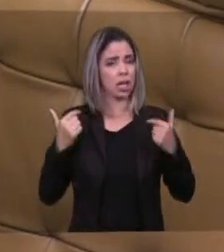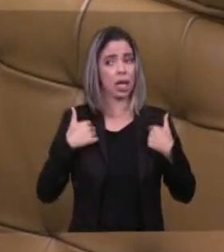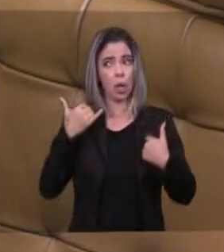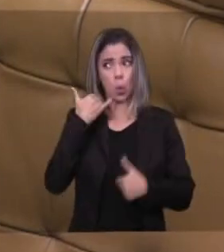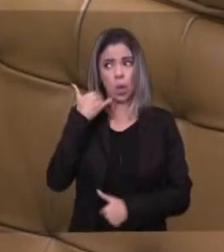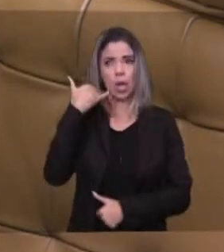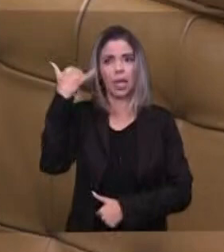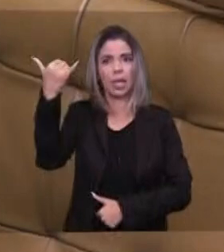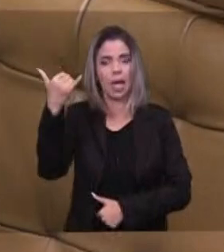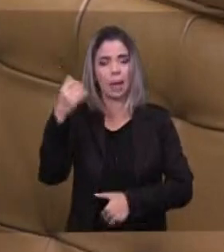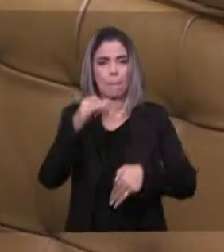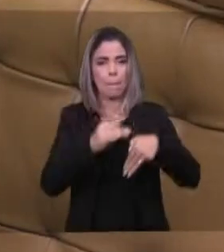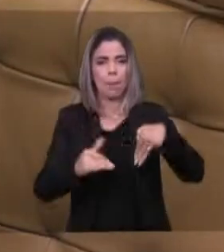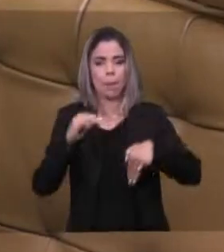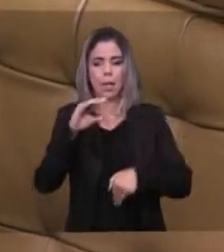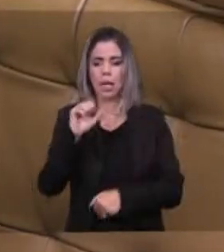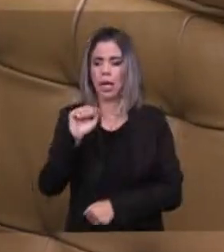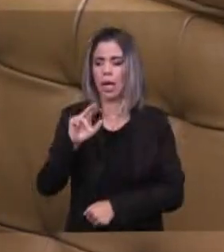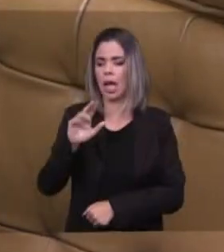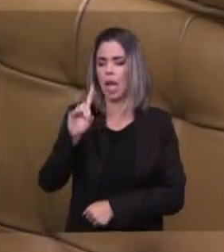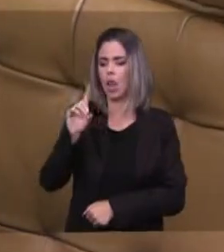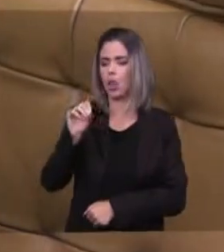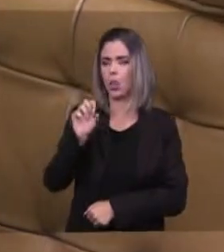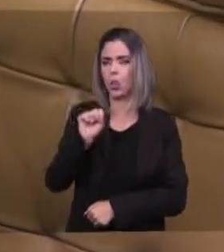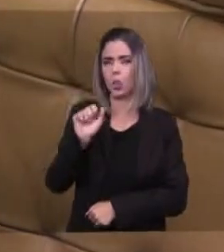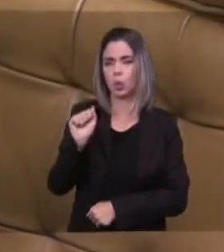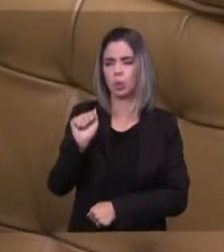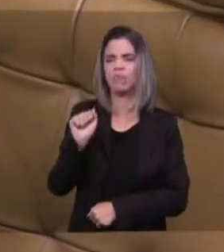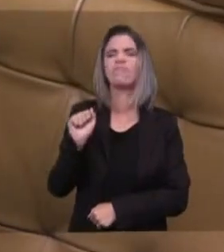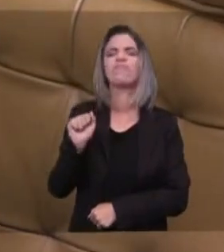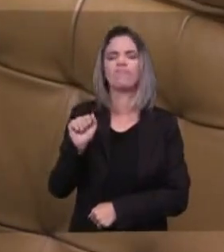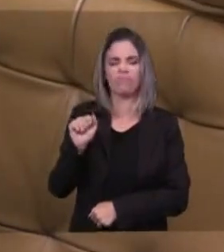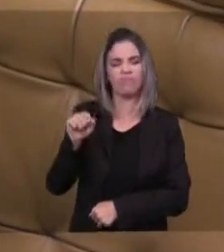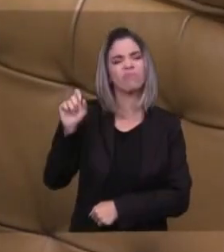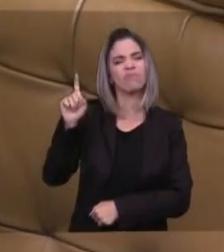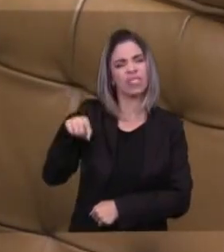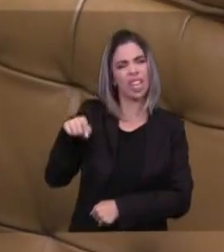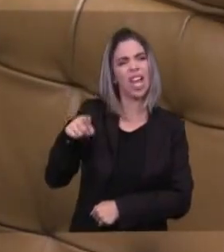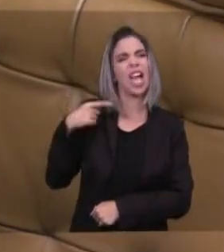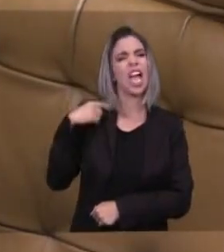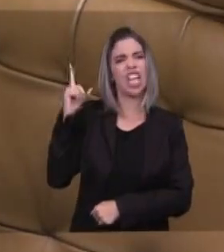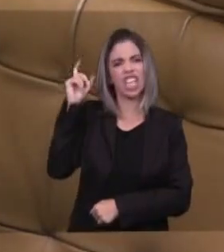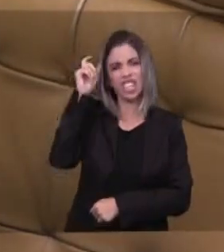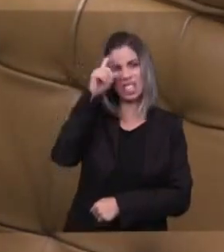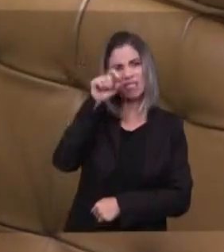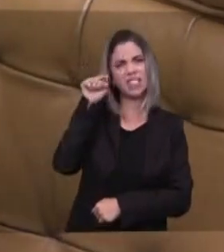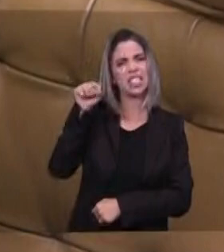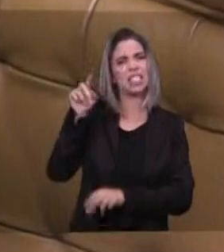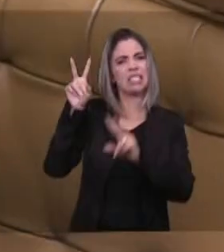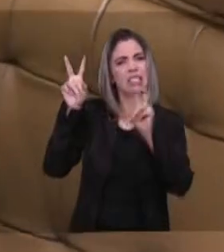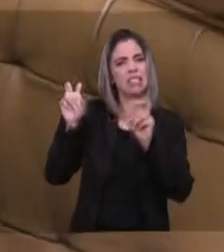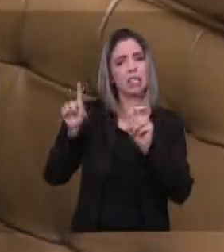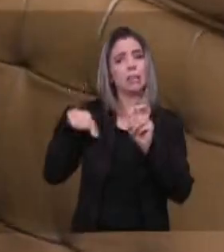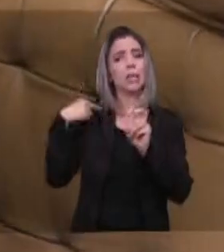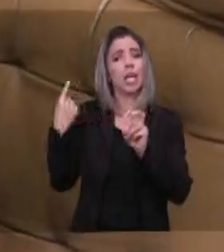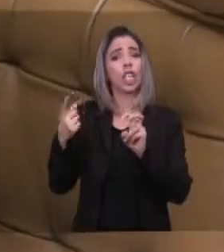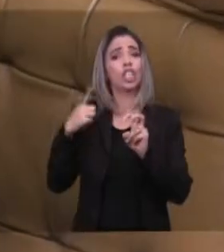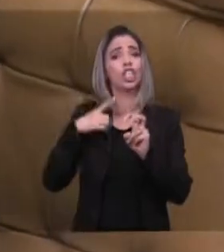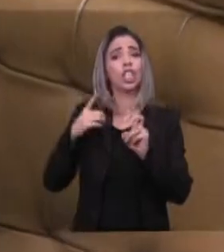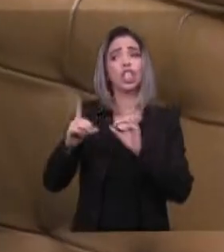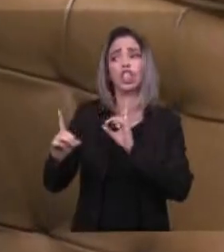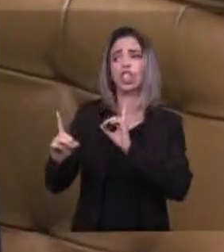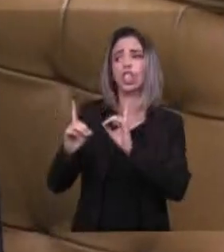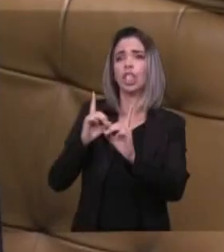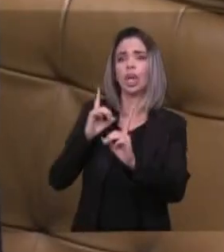ministro Cardoso. Ele disse, é um todo muito complexo, toda essa questão, e nós estamos